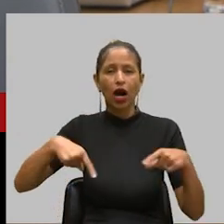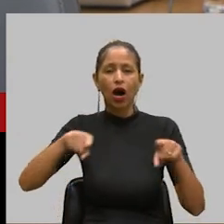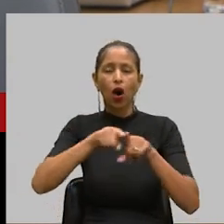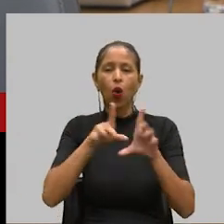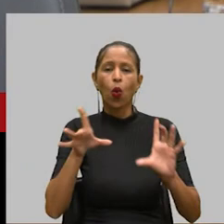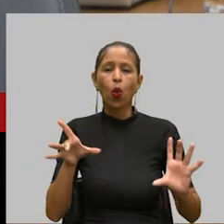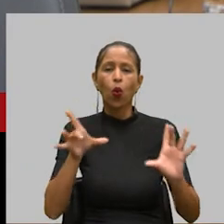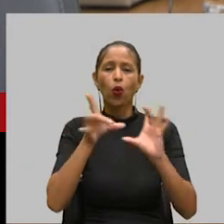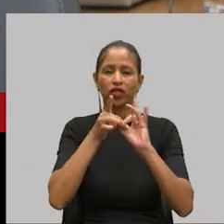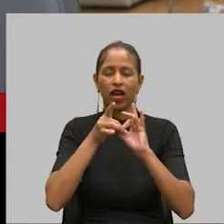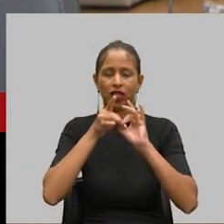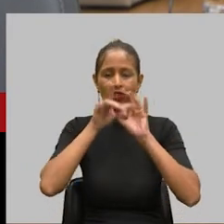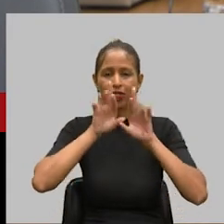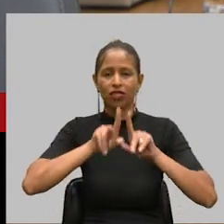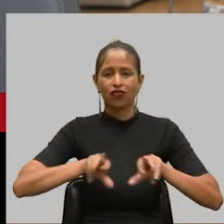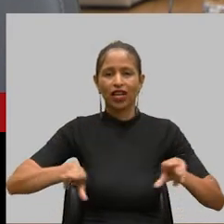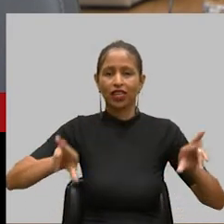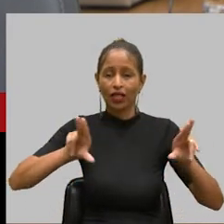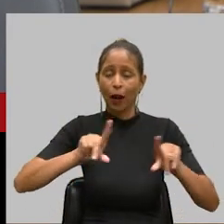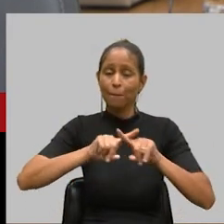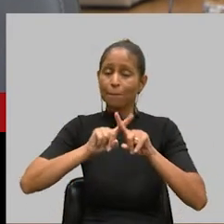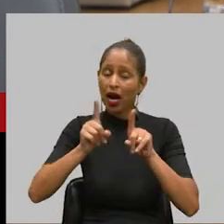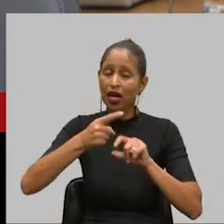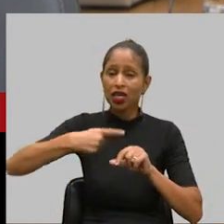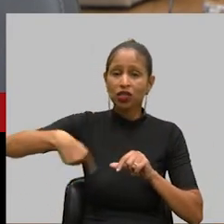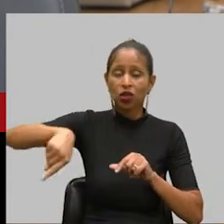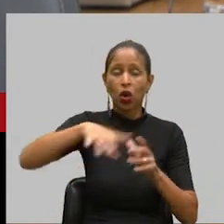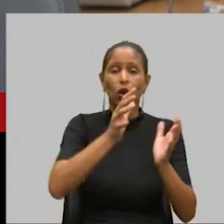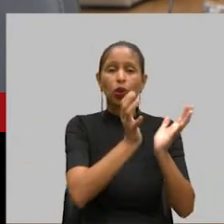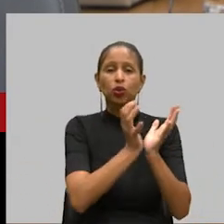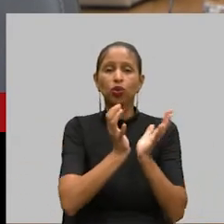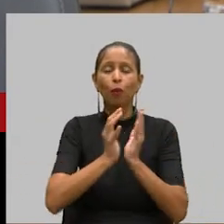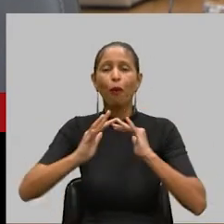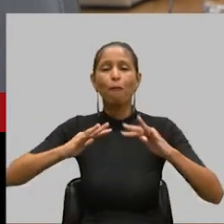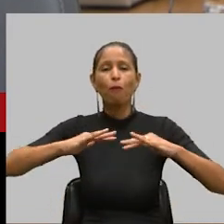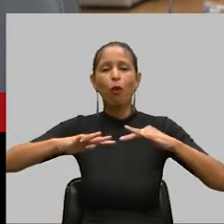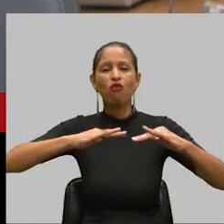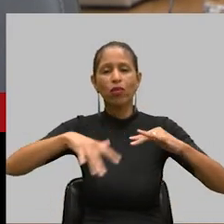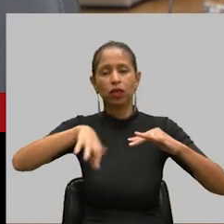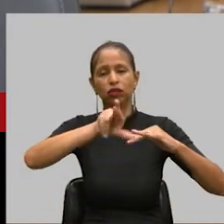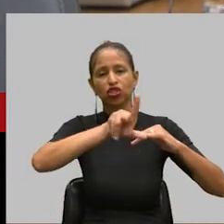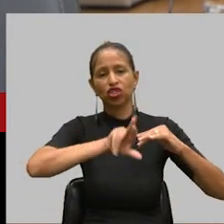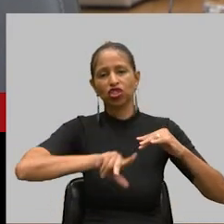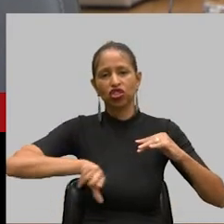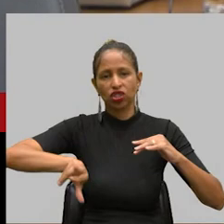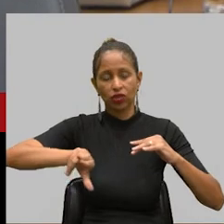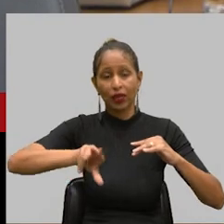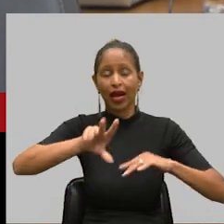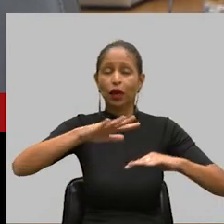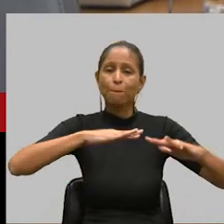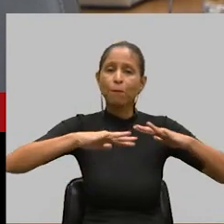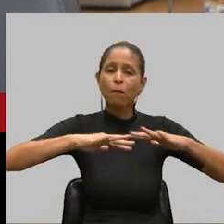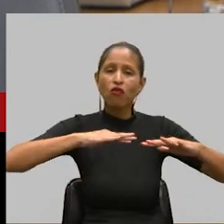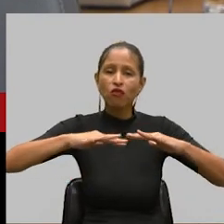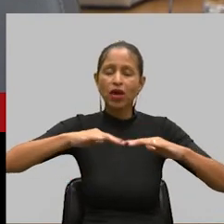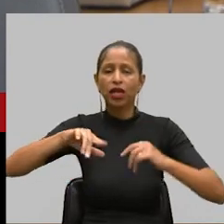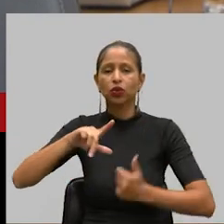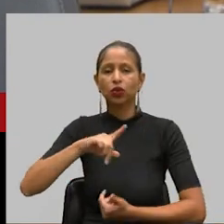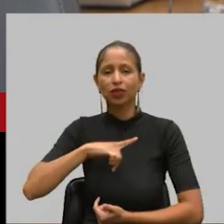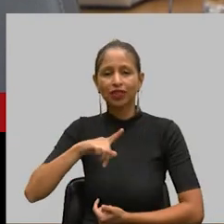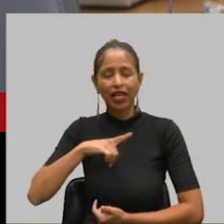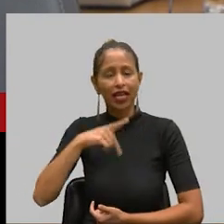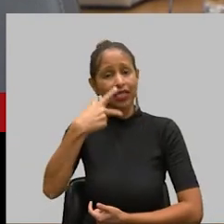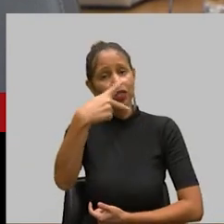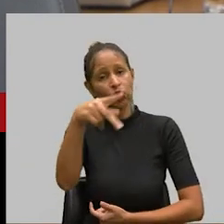nossa diversidade Mas nós somos grupos movimentos distintos e cada movimento tem tem as